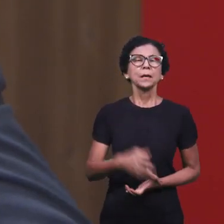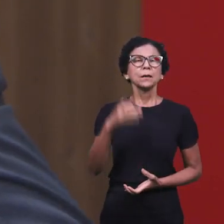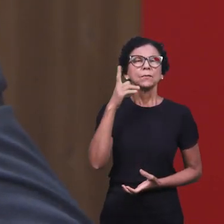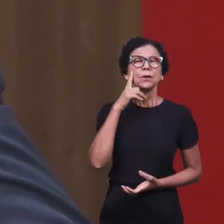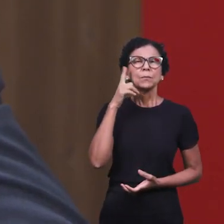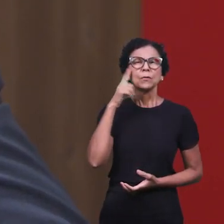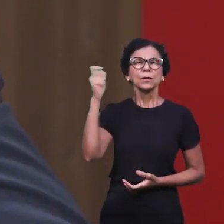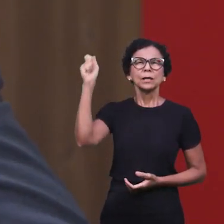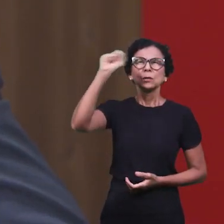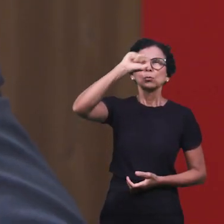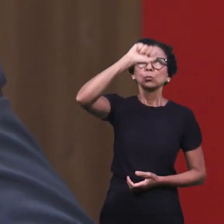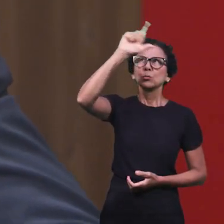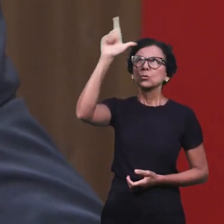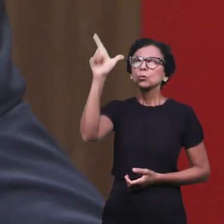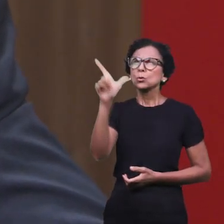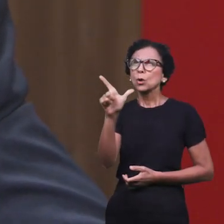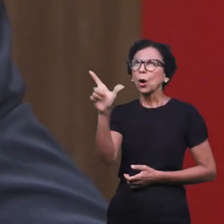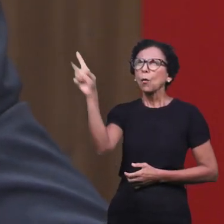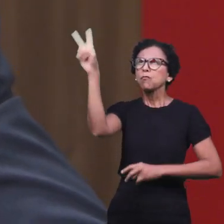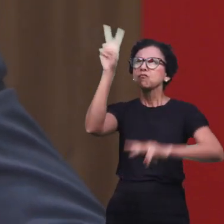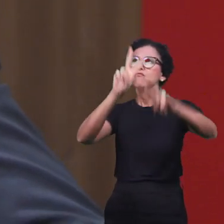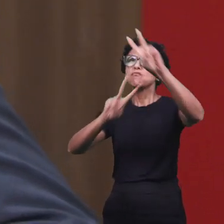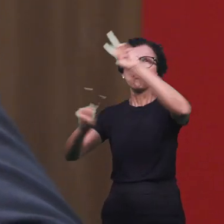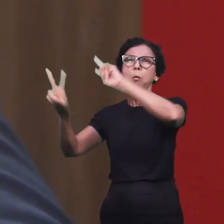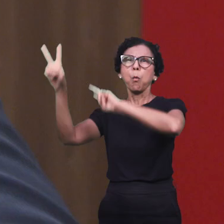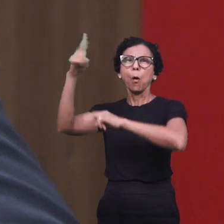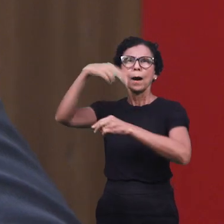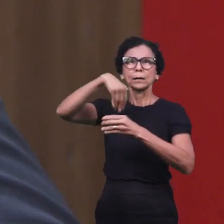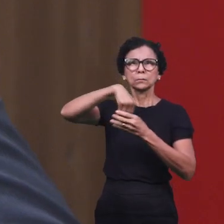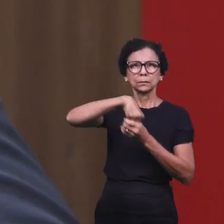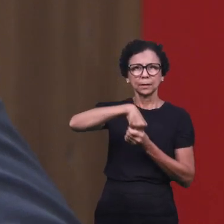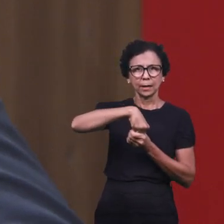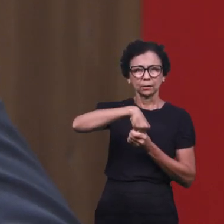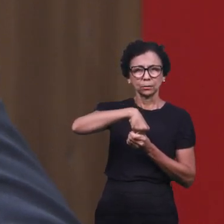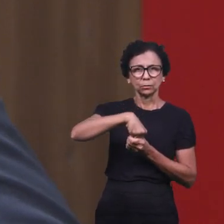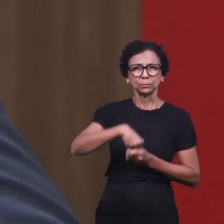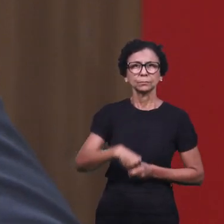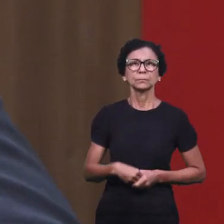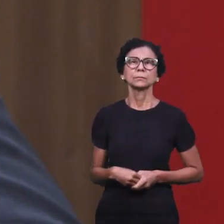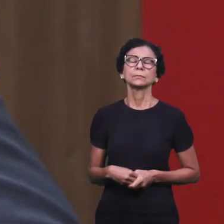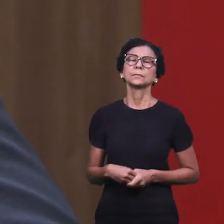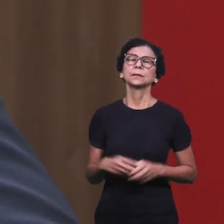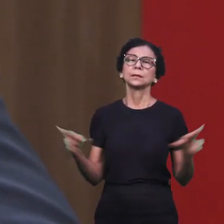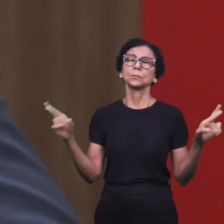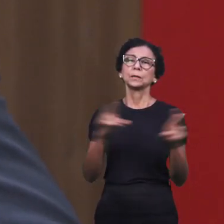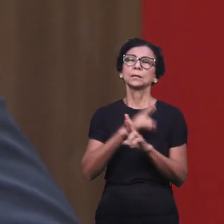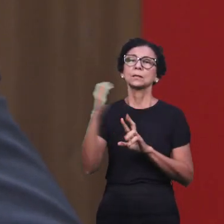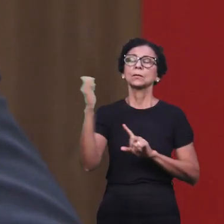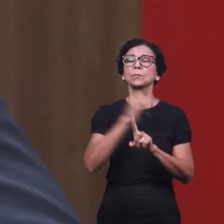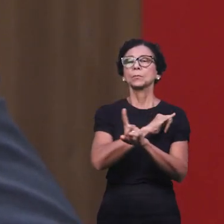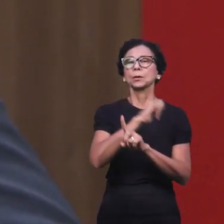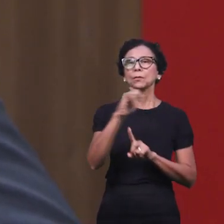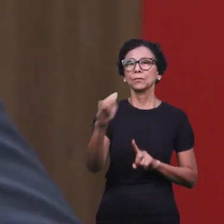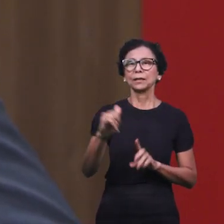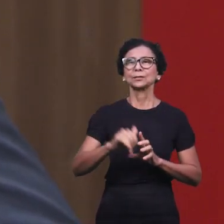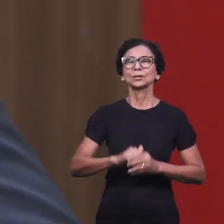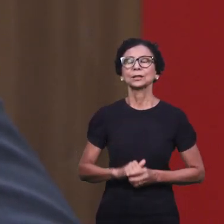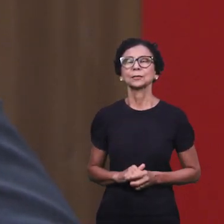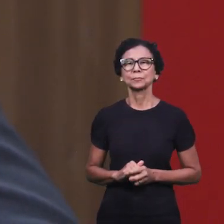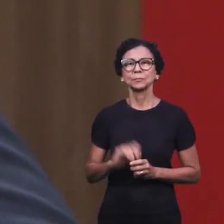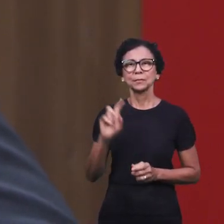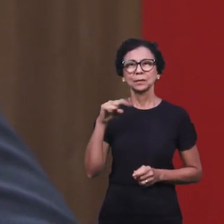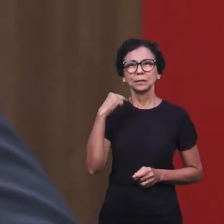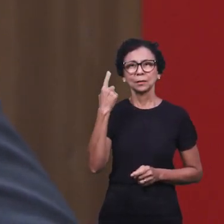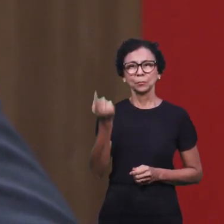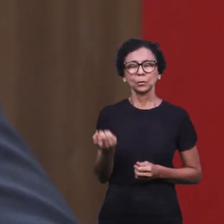algumas aplicações, tanto da ciência quanto do ponto de vista profético para as nossas vidas. Portanto, logo